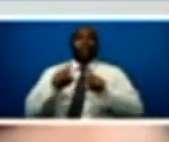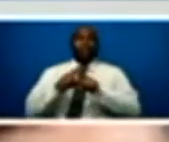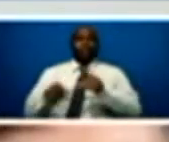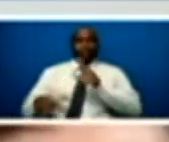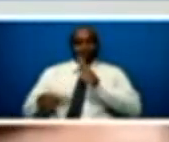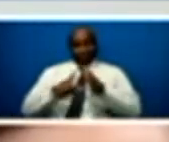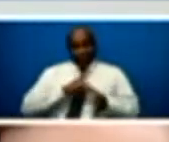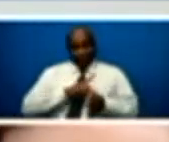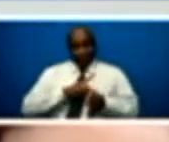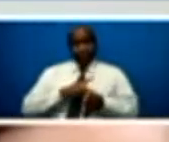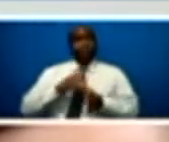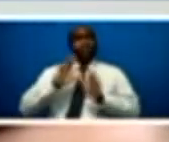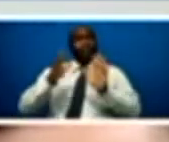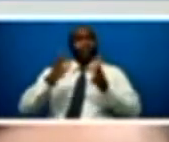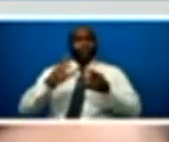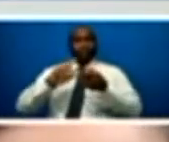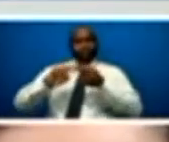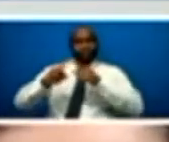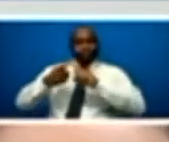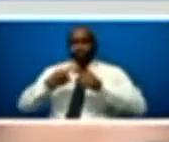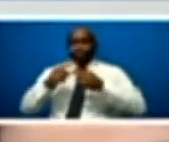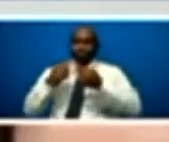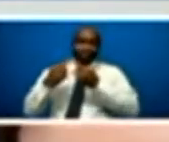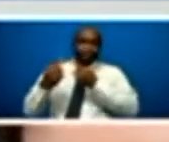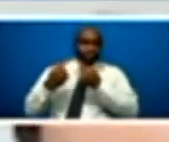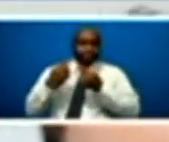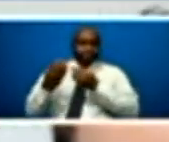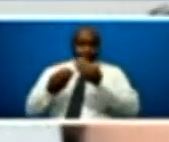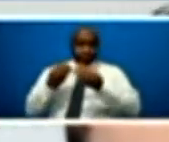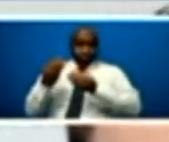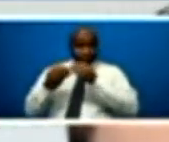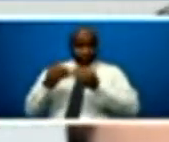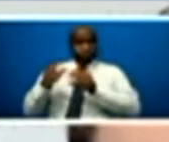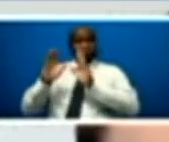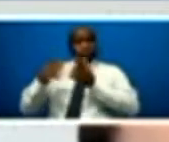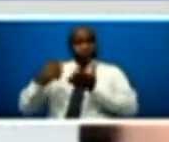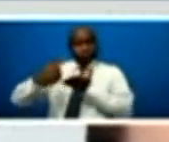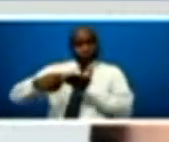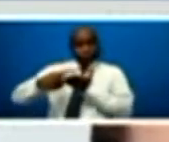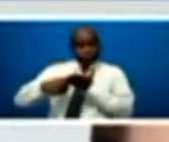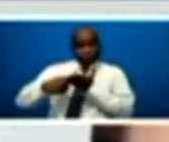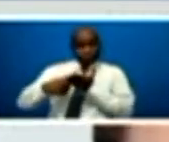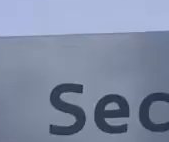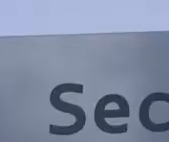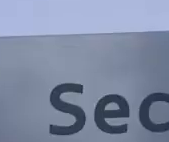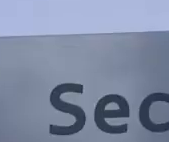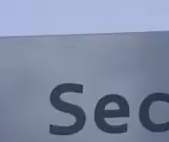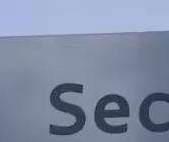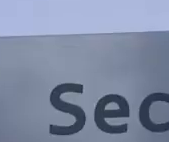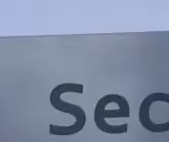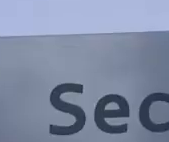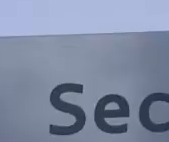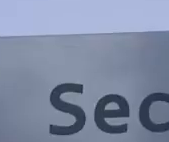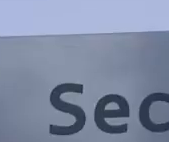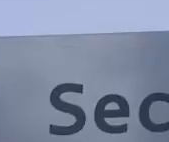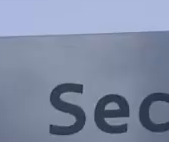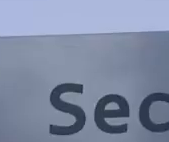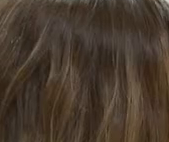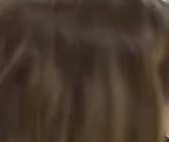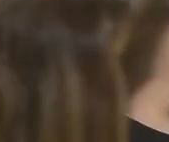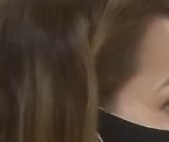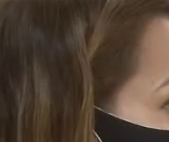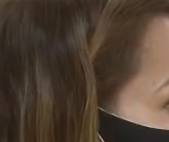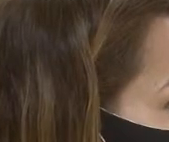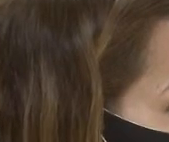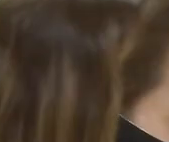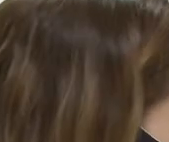aprofundado do mérito ocorrerá após a instrução processual e o contraditório dos interessados. A Sesex Obras e